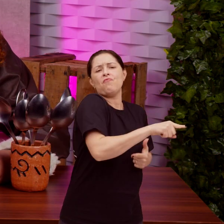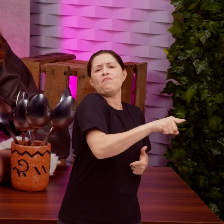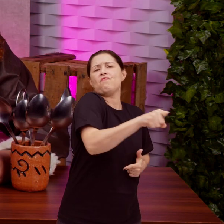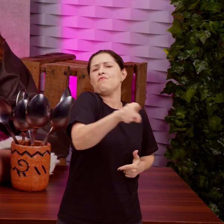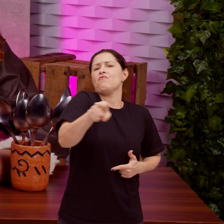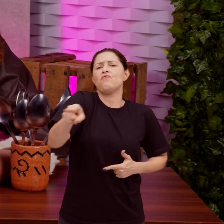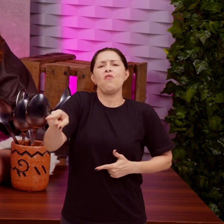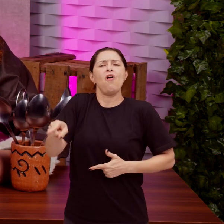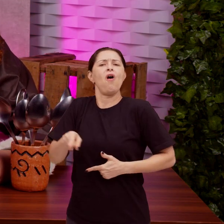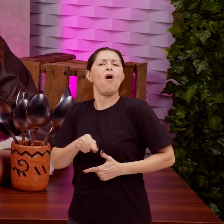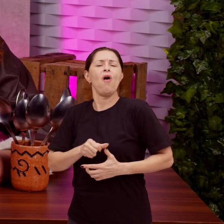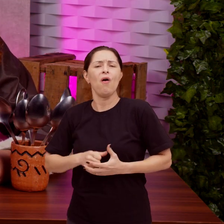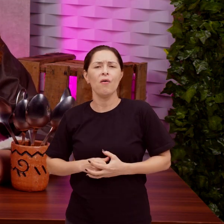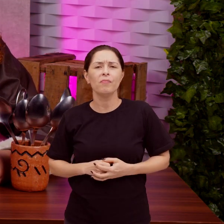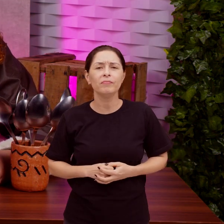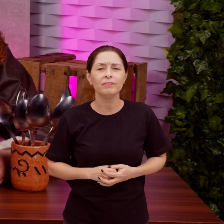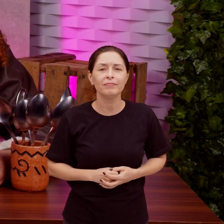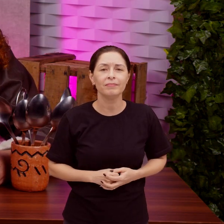povo de Deus.